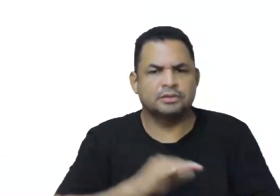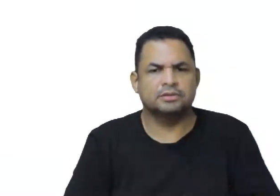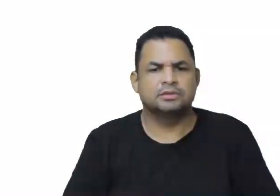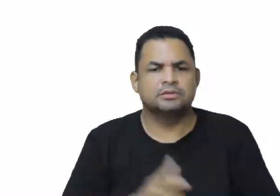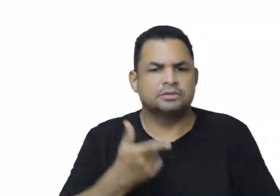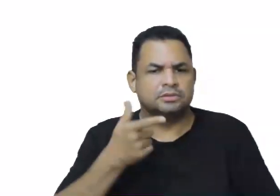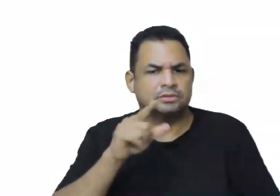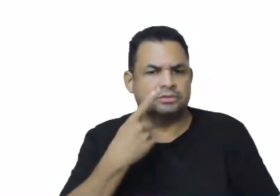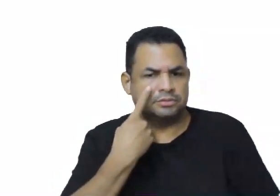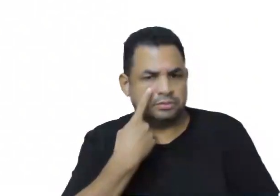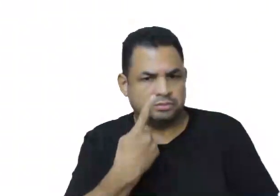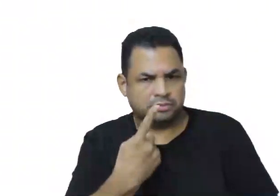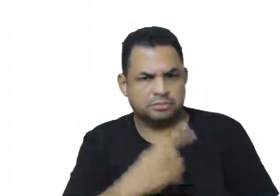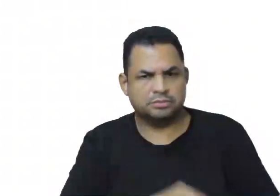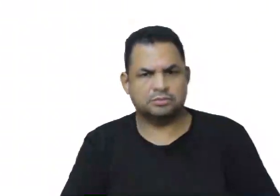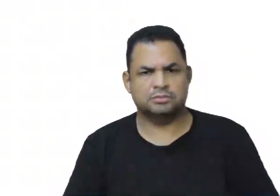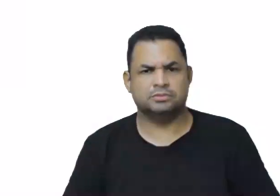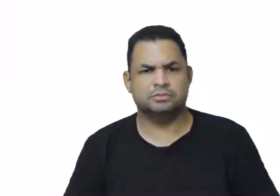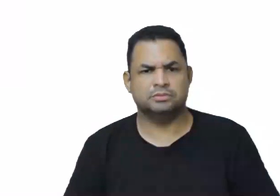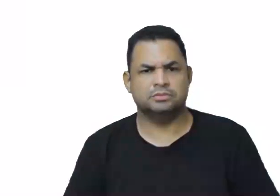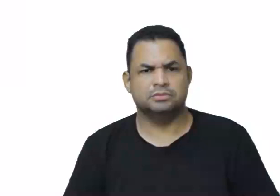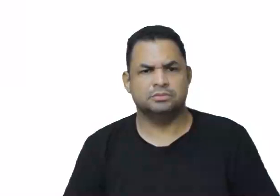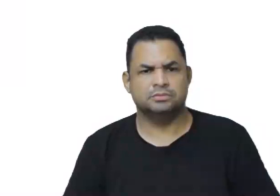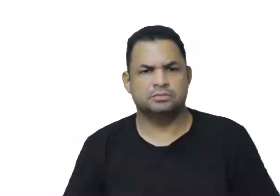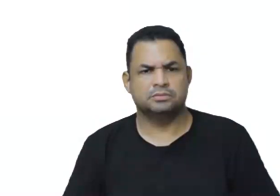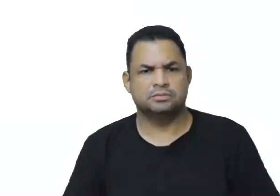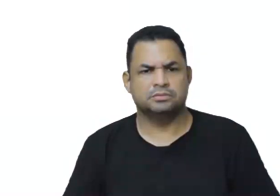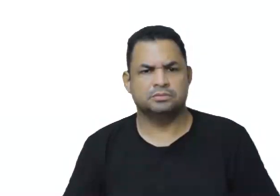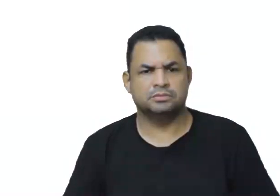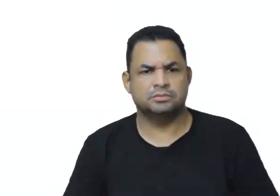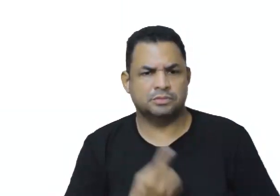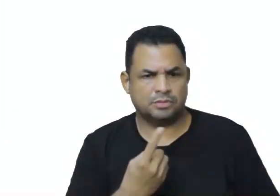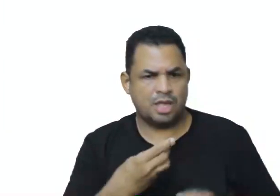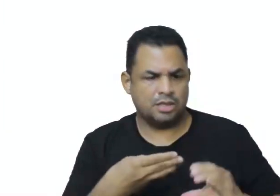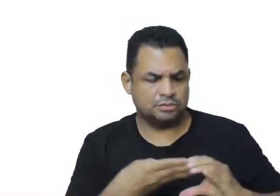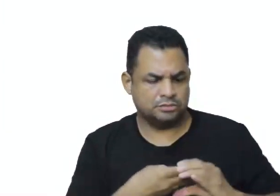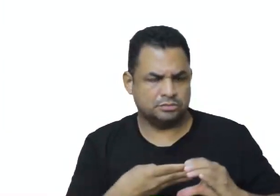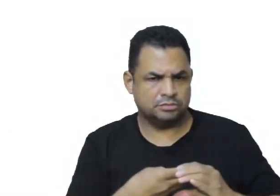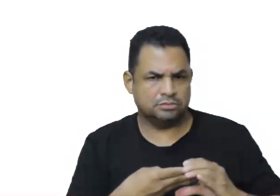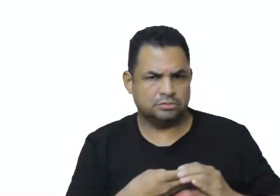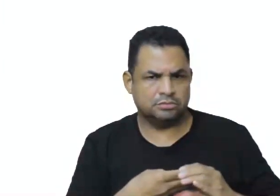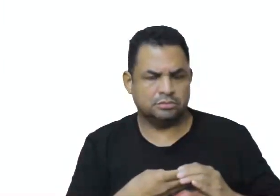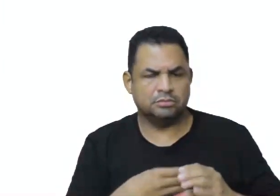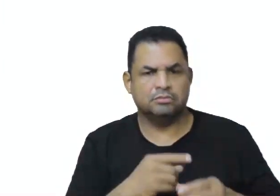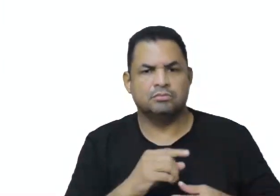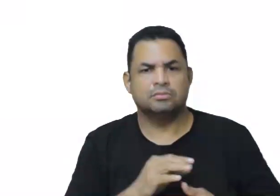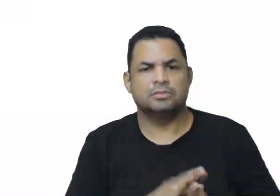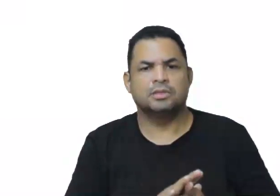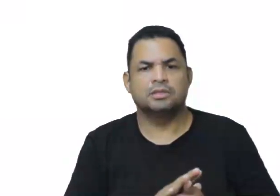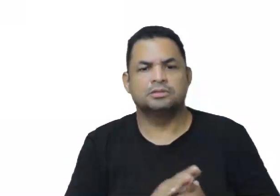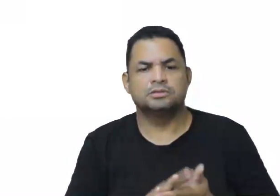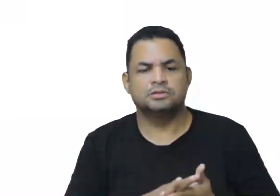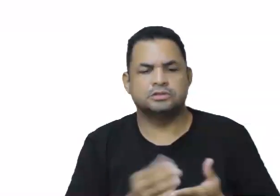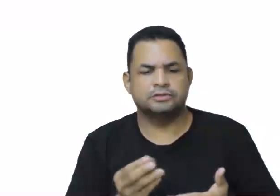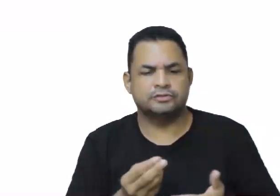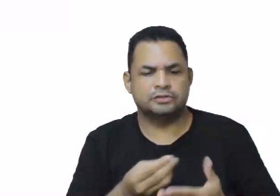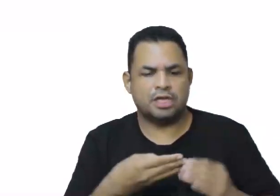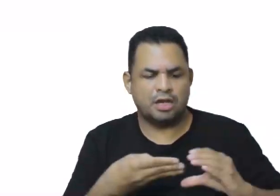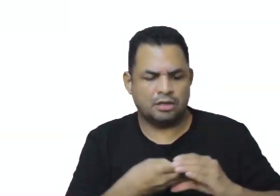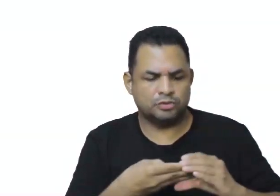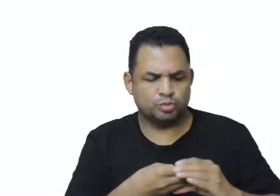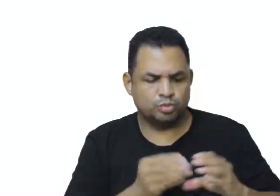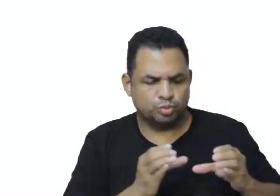conseguem perceber, ó. A gente tem uma célula, várias células vão formar o